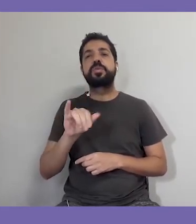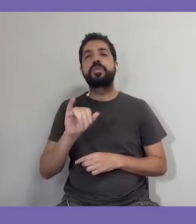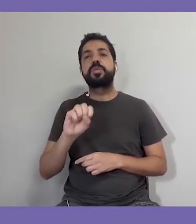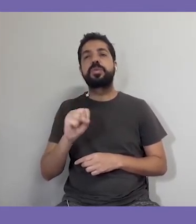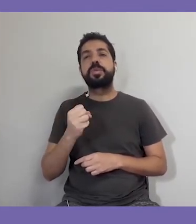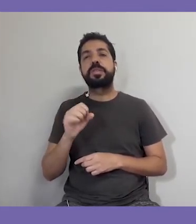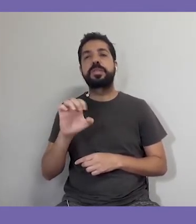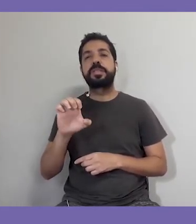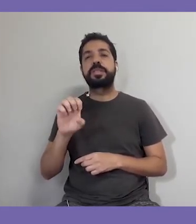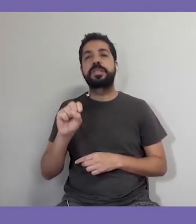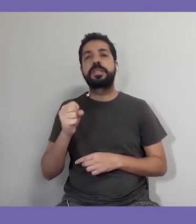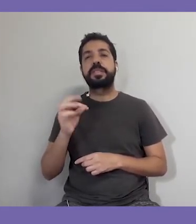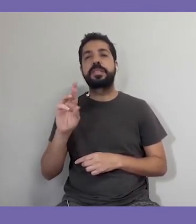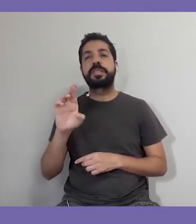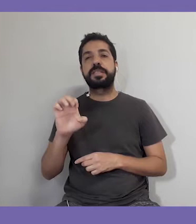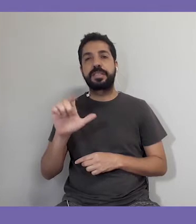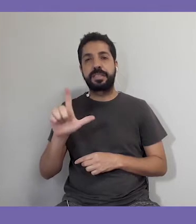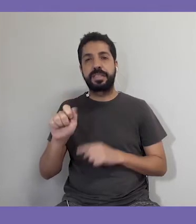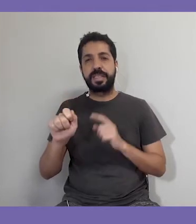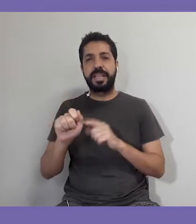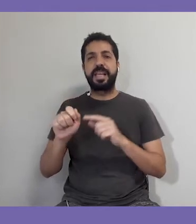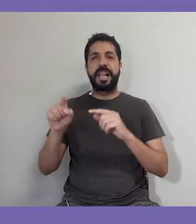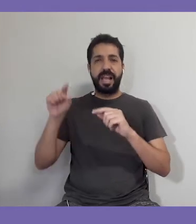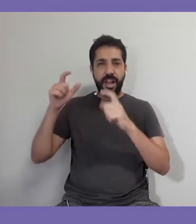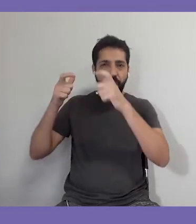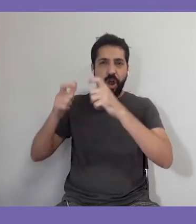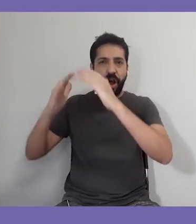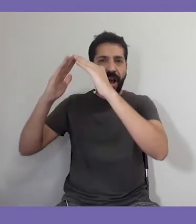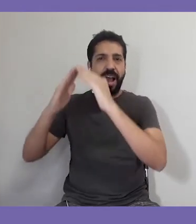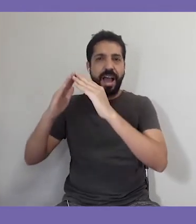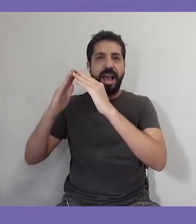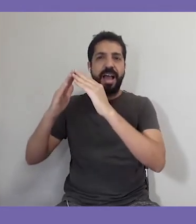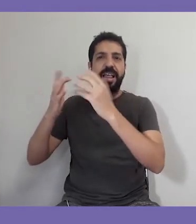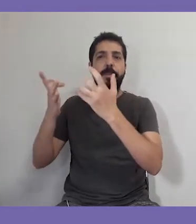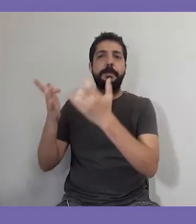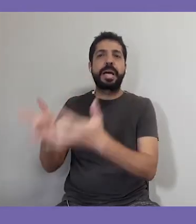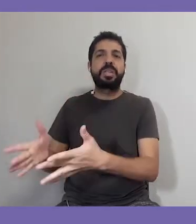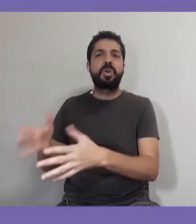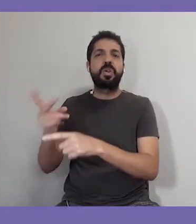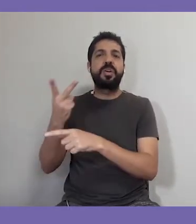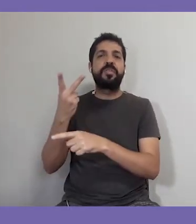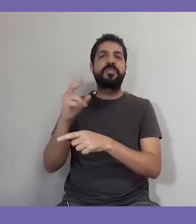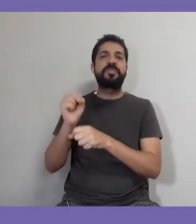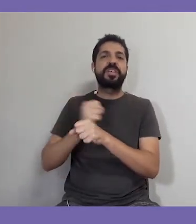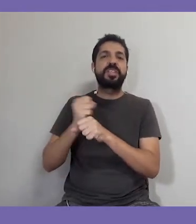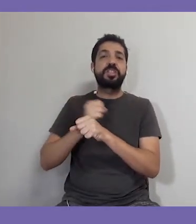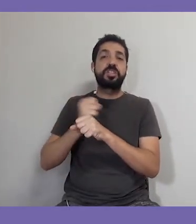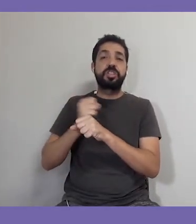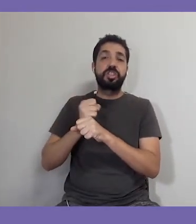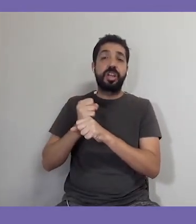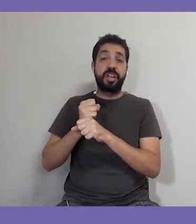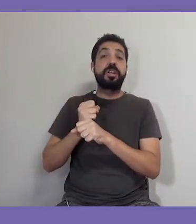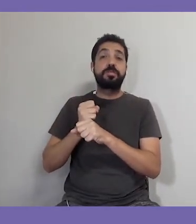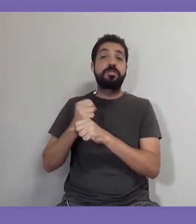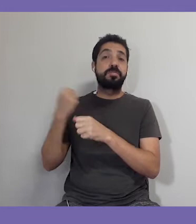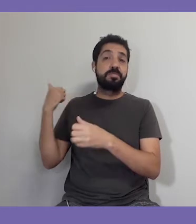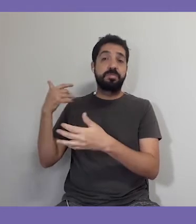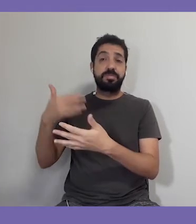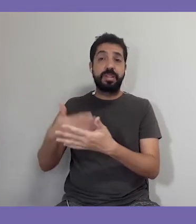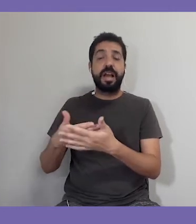Estrela. É uma ocupação urbana, é um casarão que estava abandonado há mais de 20 anos.